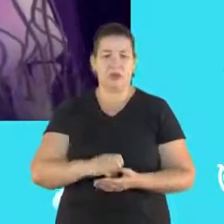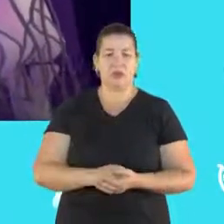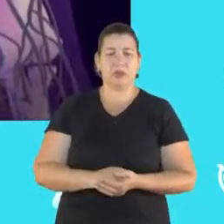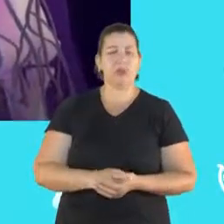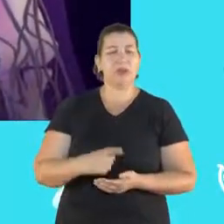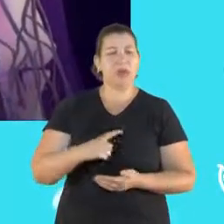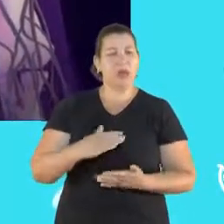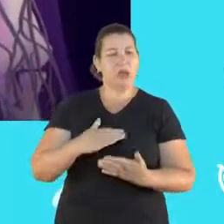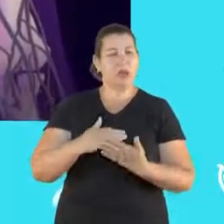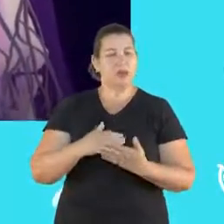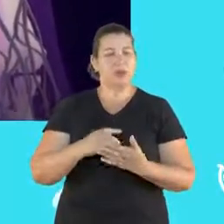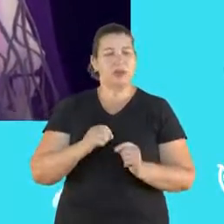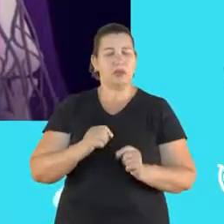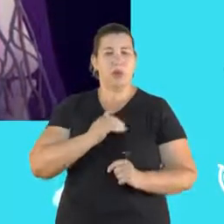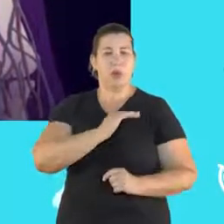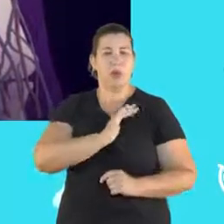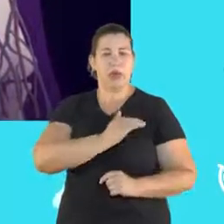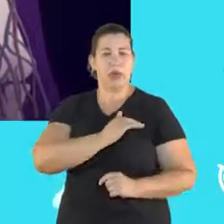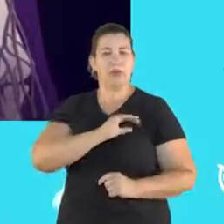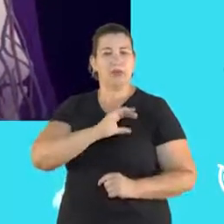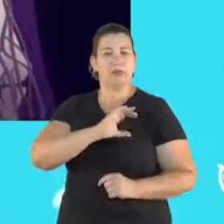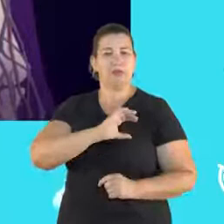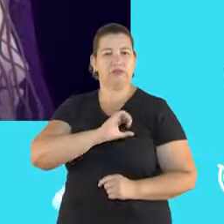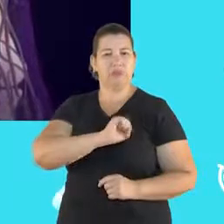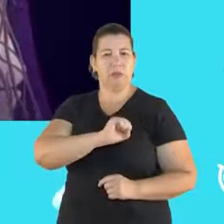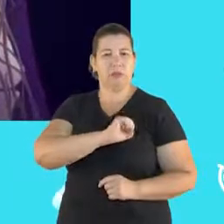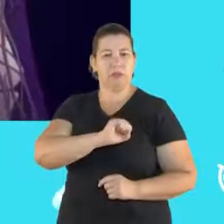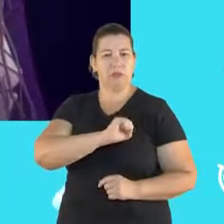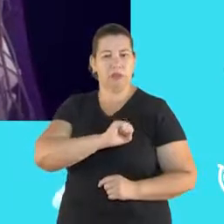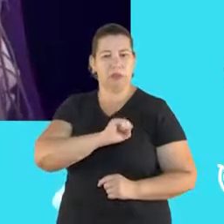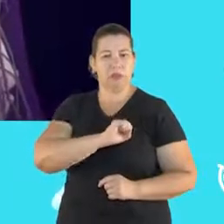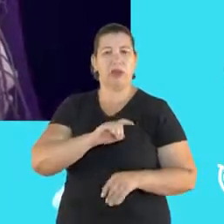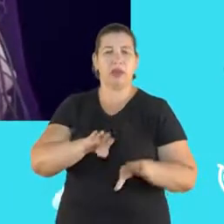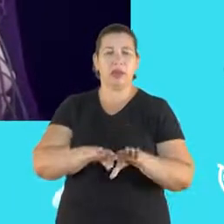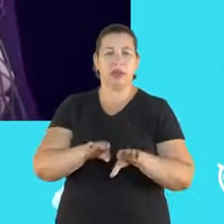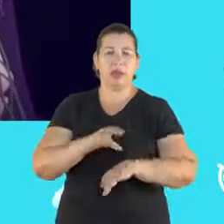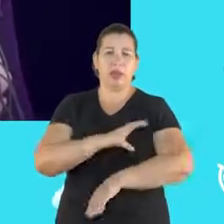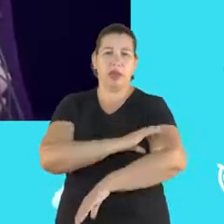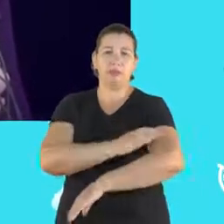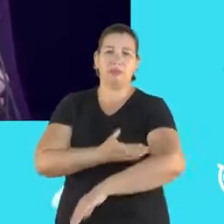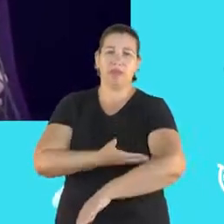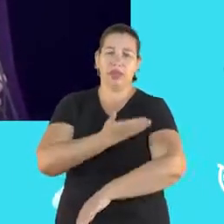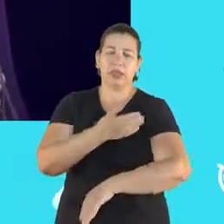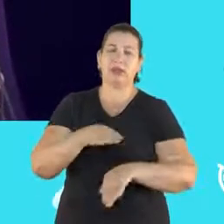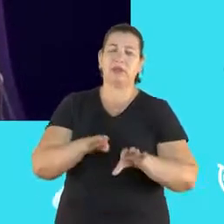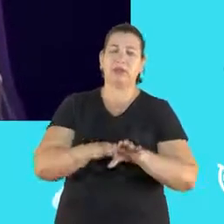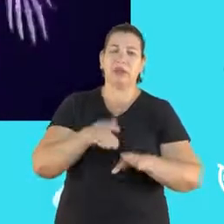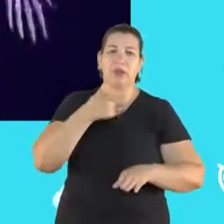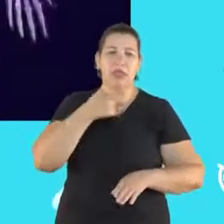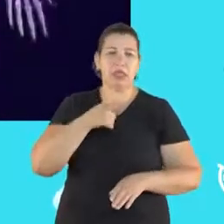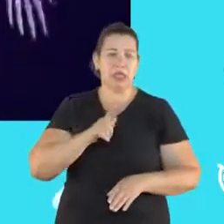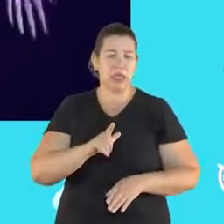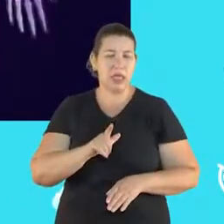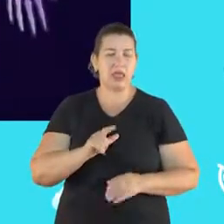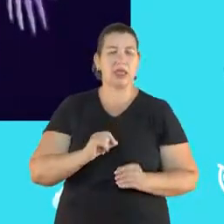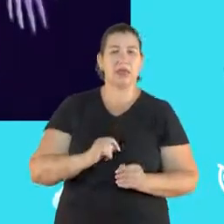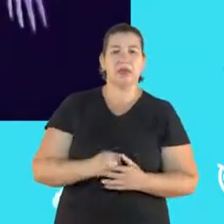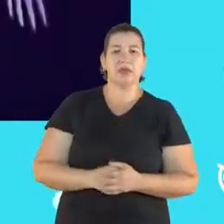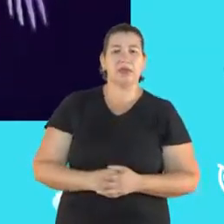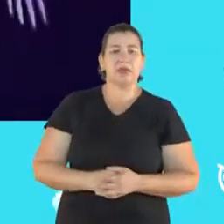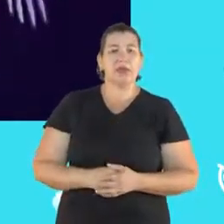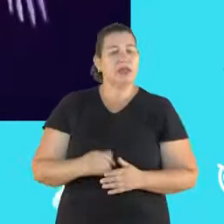Eles ajudam a controlar a frequência cardíaca e a pressão arterial, mantêm o equilíbrio de líquidos e minerais e respondem ao estresse e a